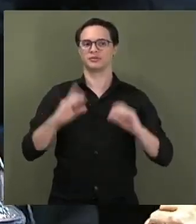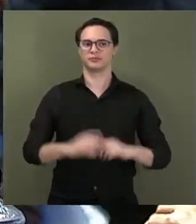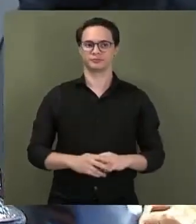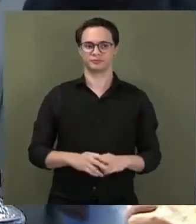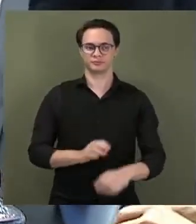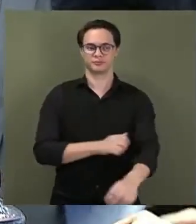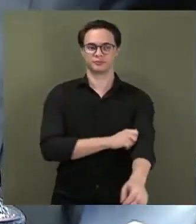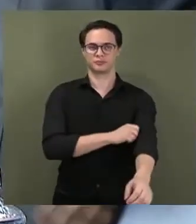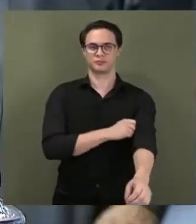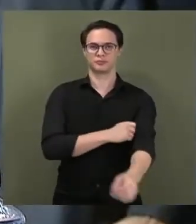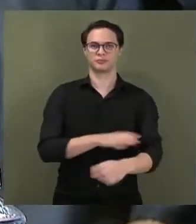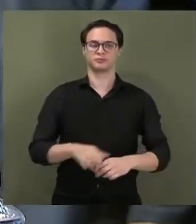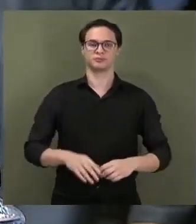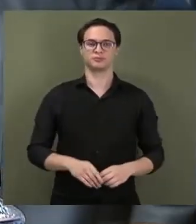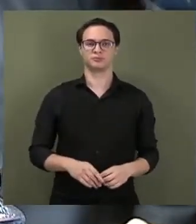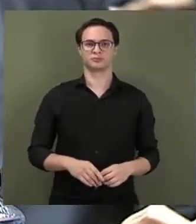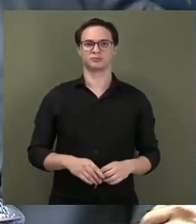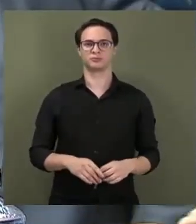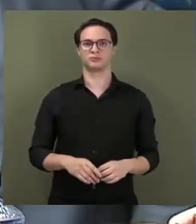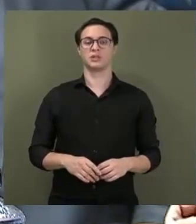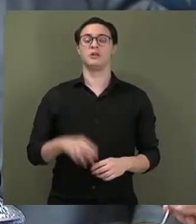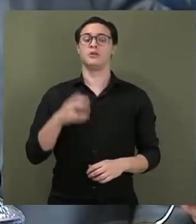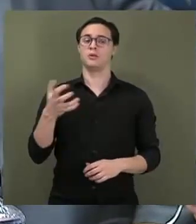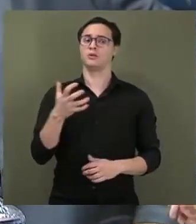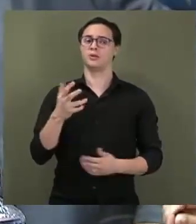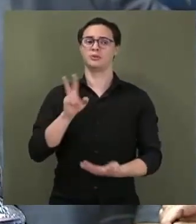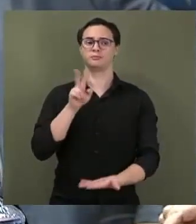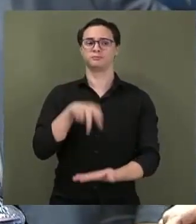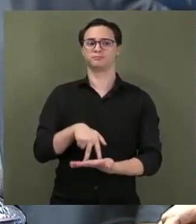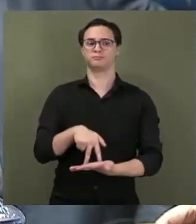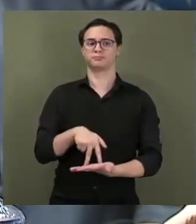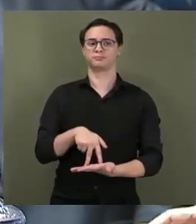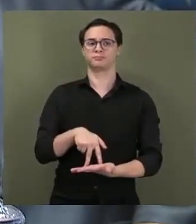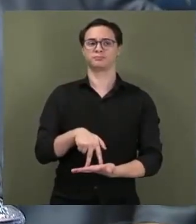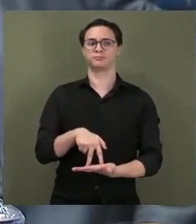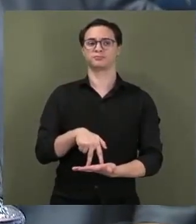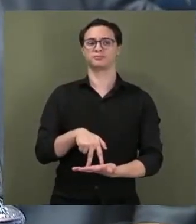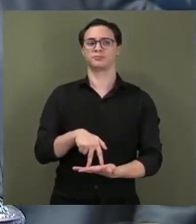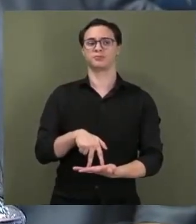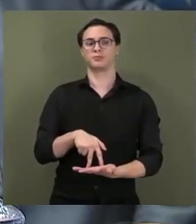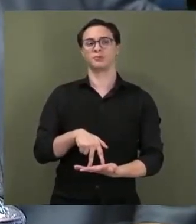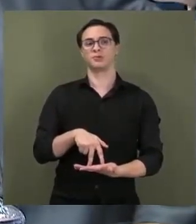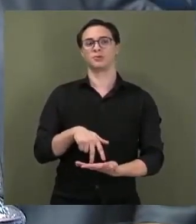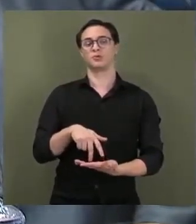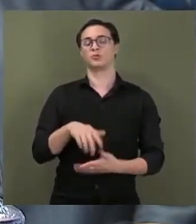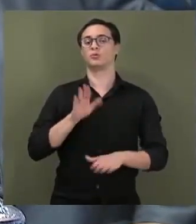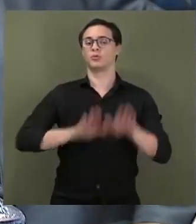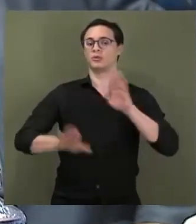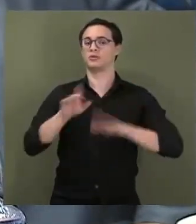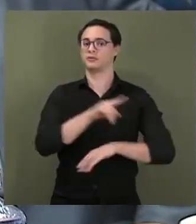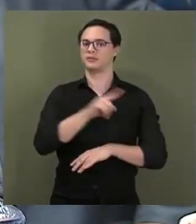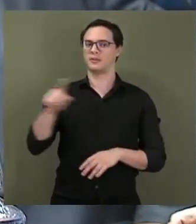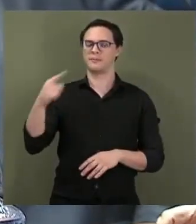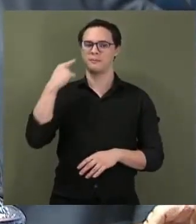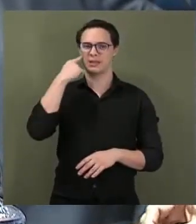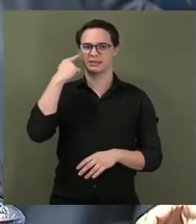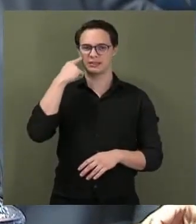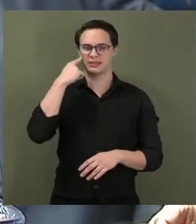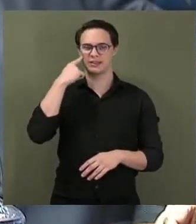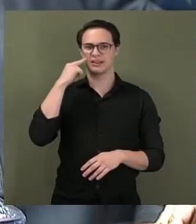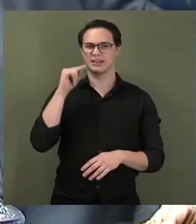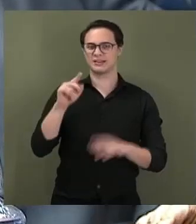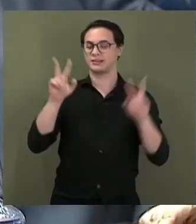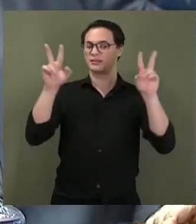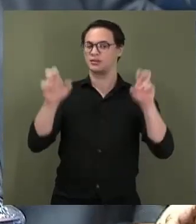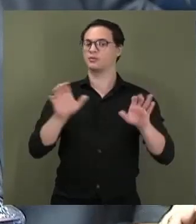fiz questão de dar essa palavra hoje para que não fique um tema frio para o dia seguinte e pedir a